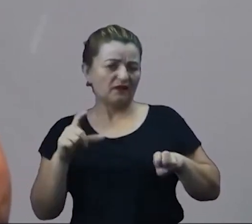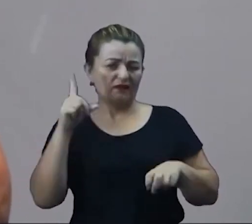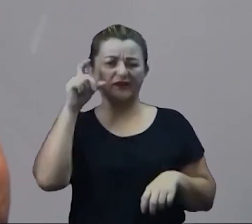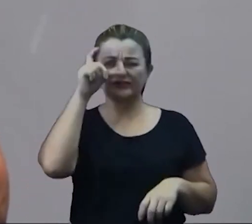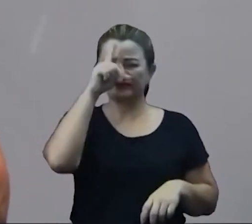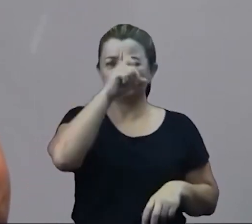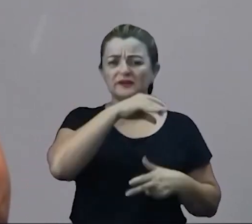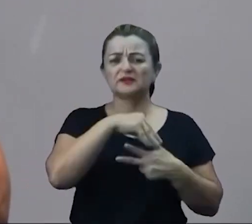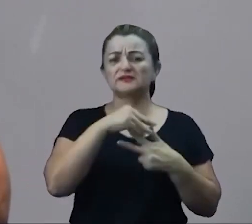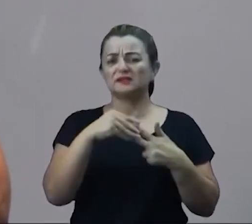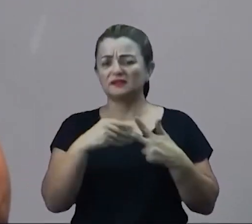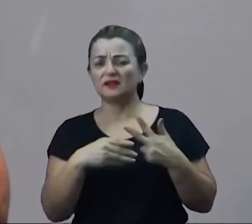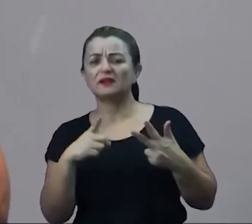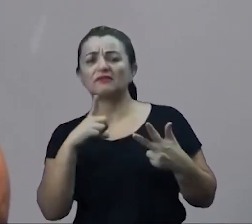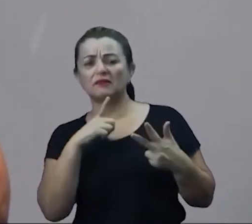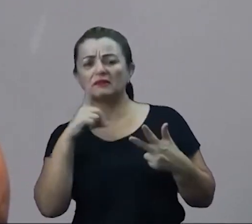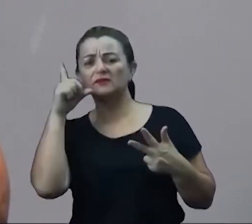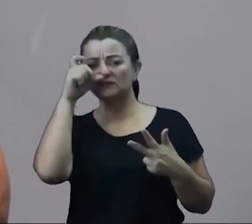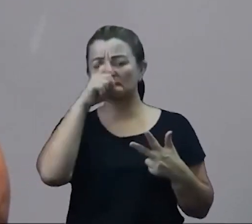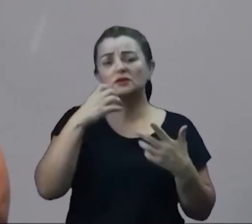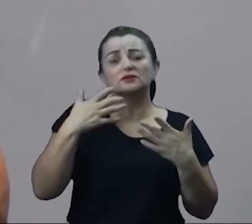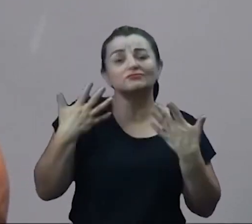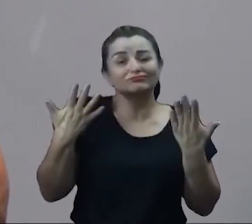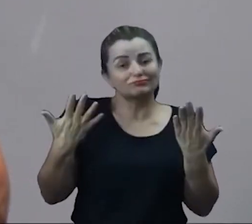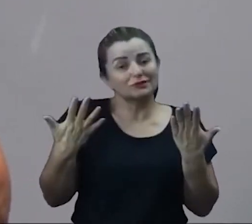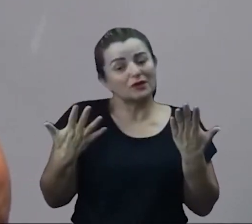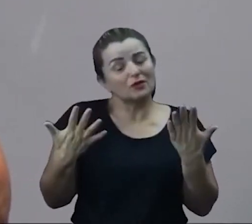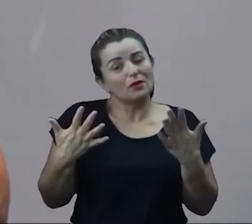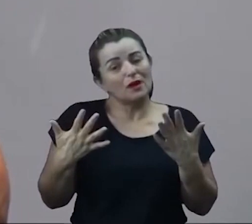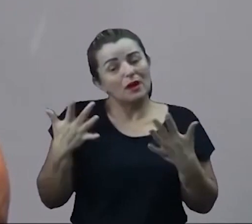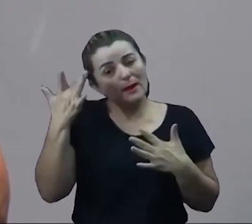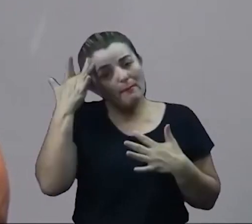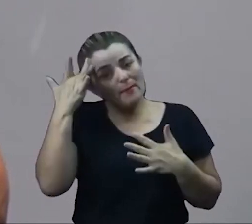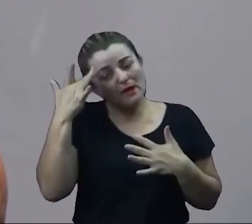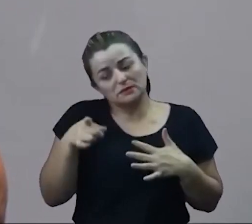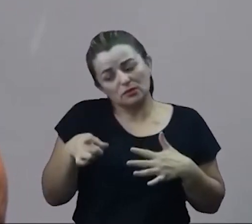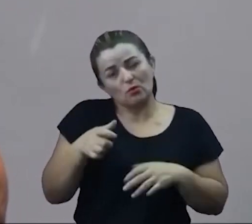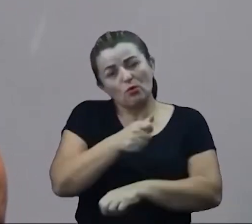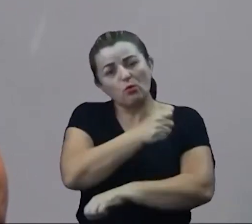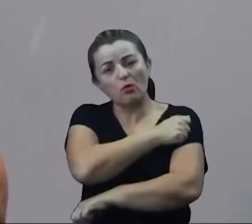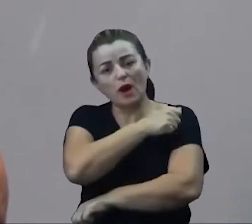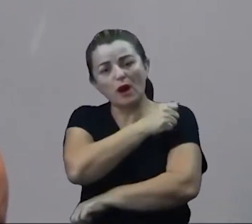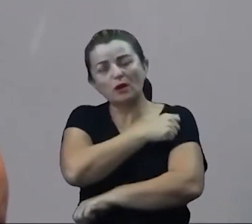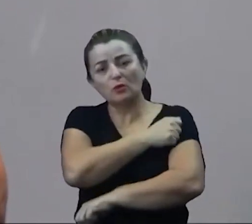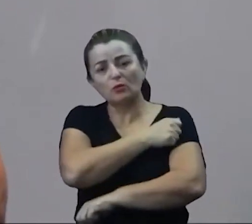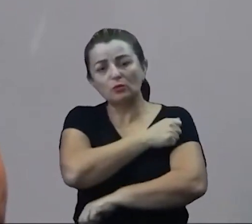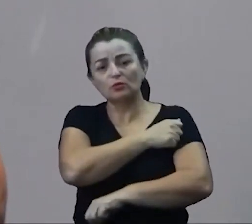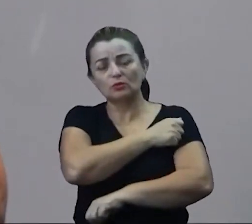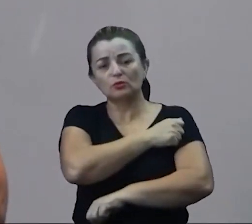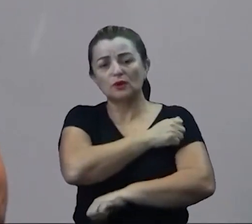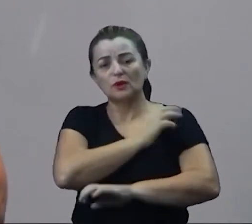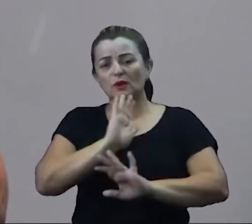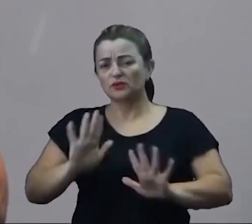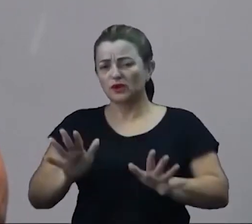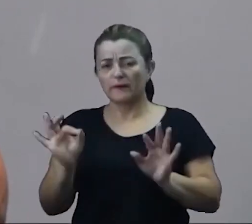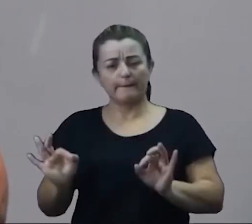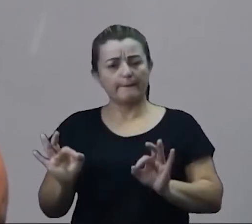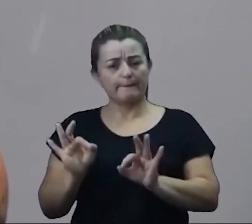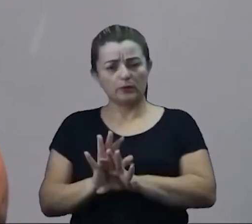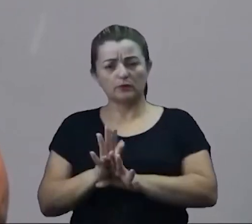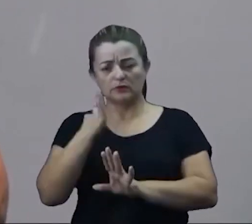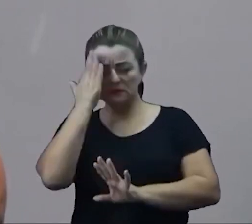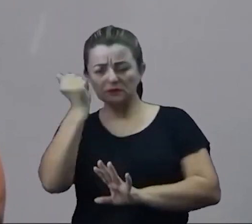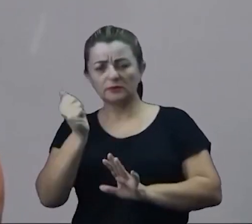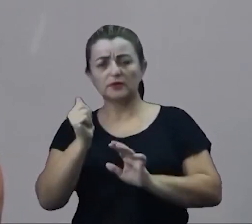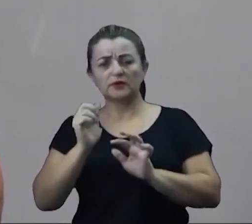suas dificuldades. Então, eles acham que o aluno já deu tudo mesmo, e a gente sabe como é difícil fazer todas as questões e a